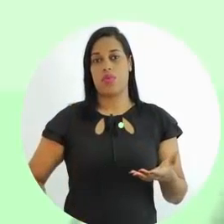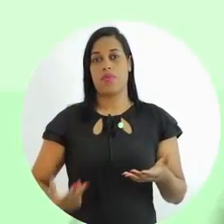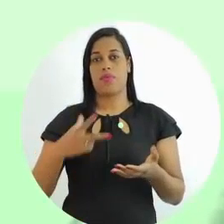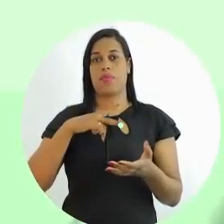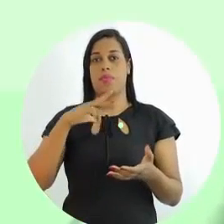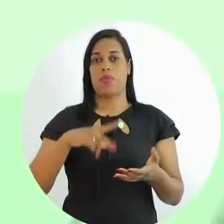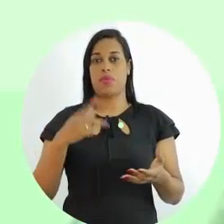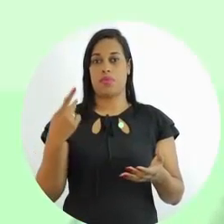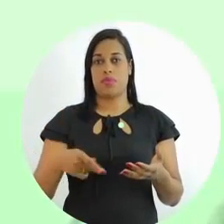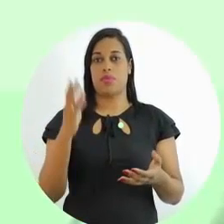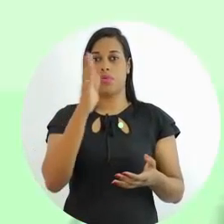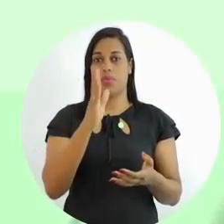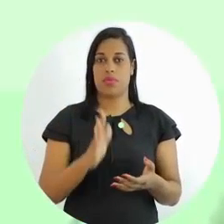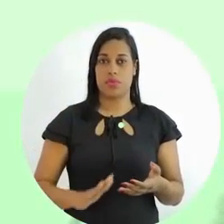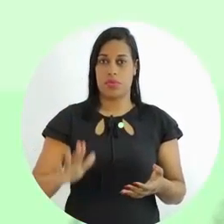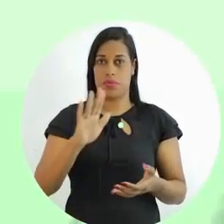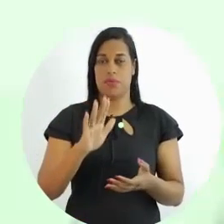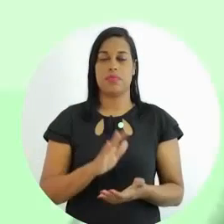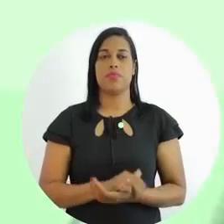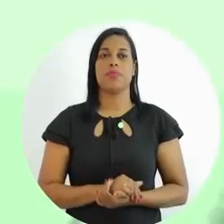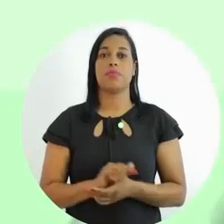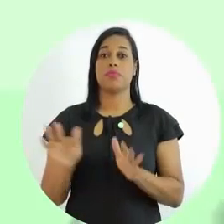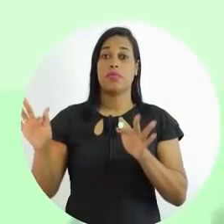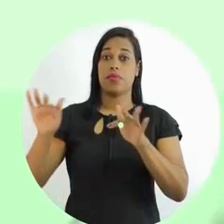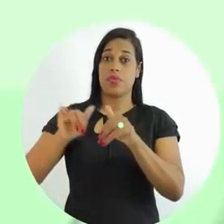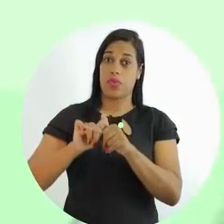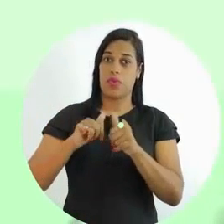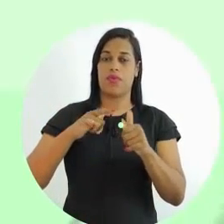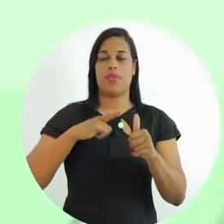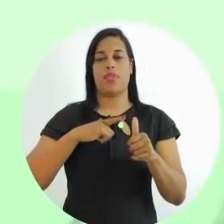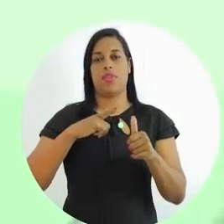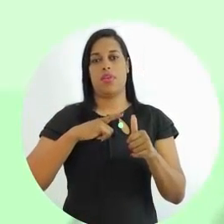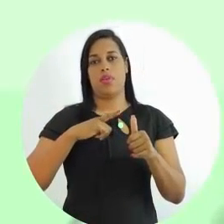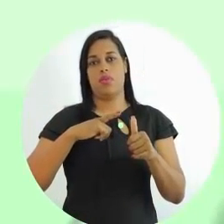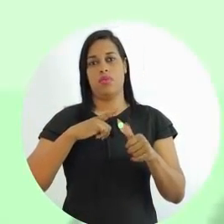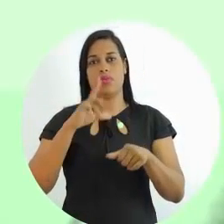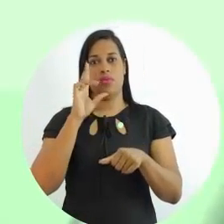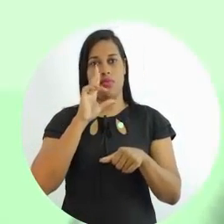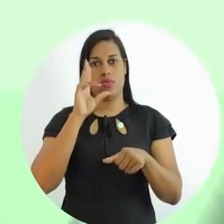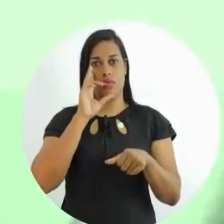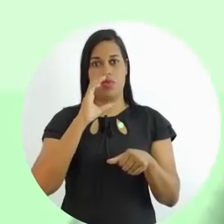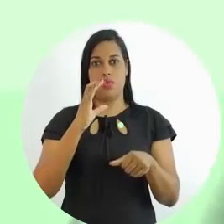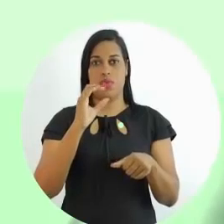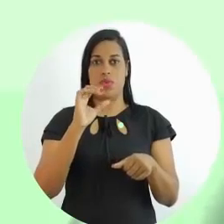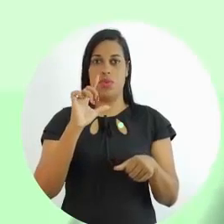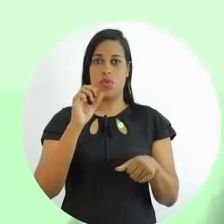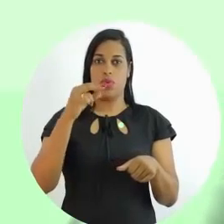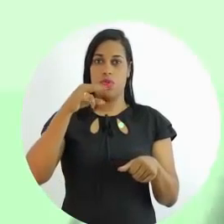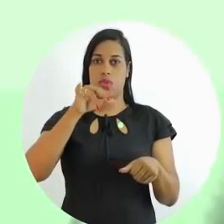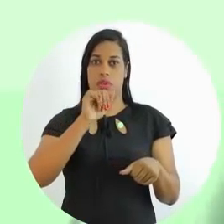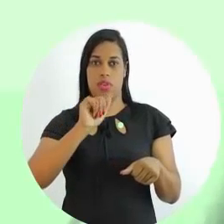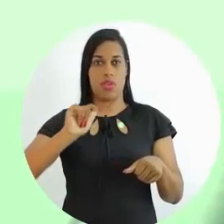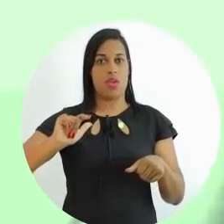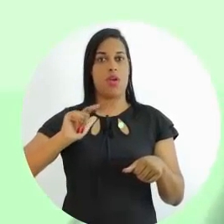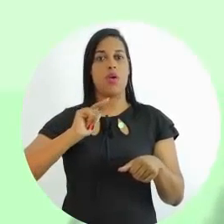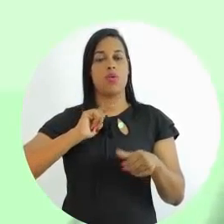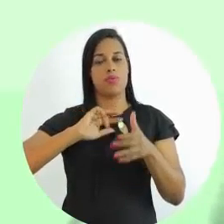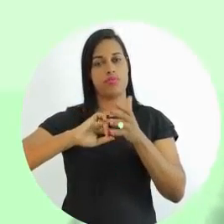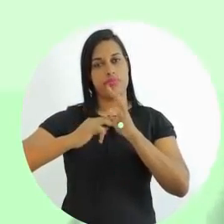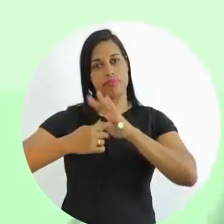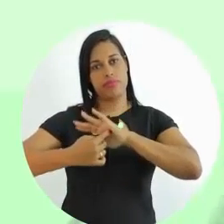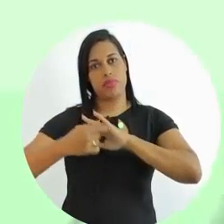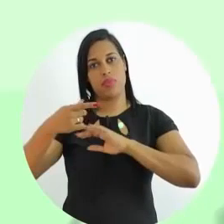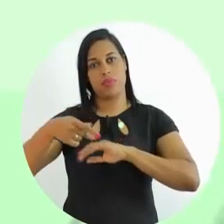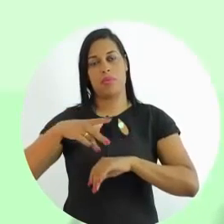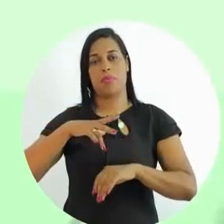do governo português aqui no Brasil. No final do período colonial, nós temos um evento significativo